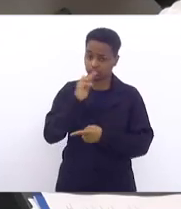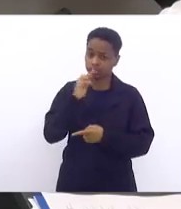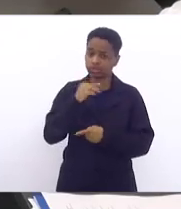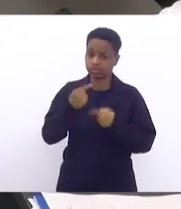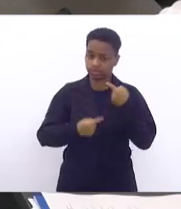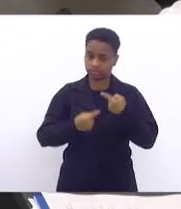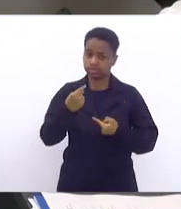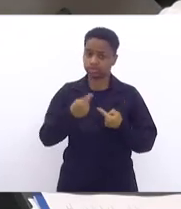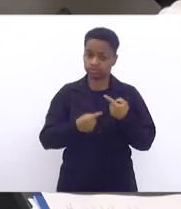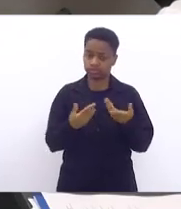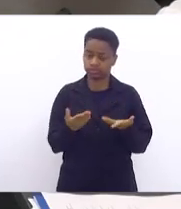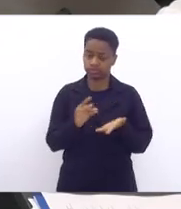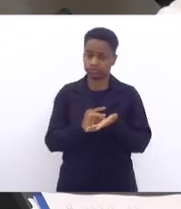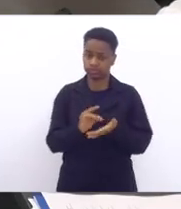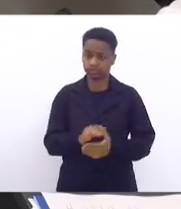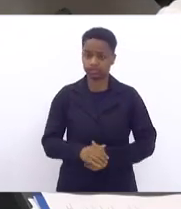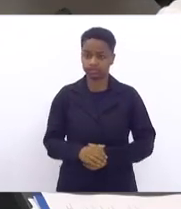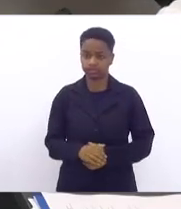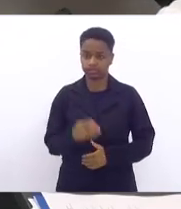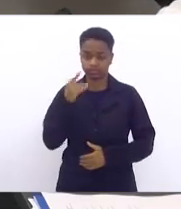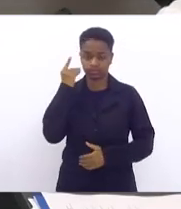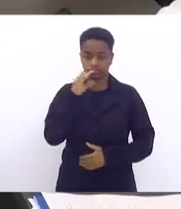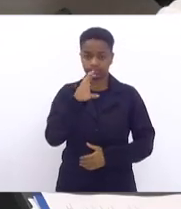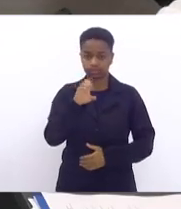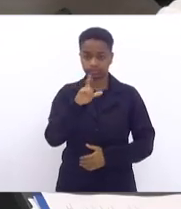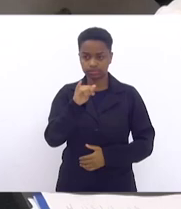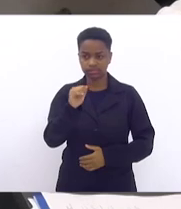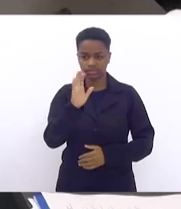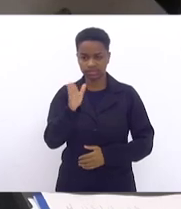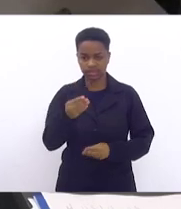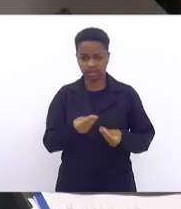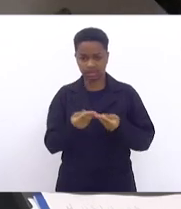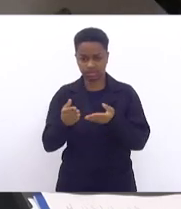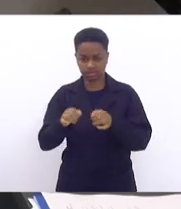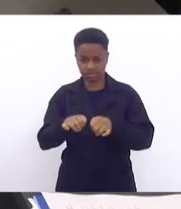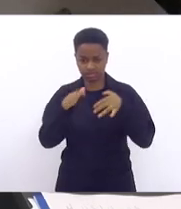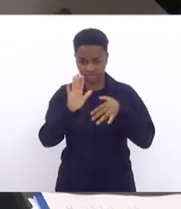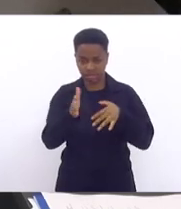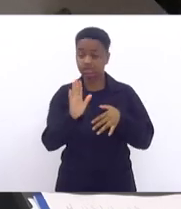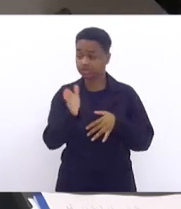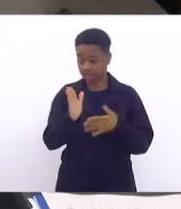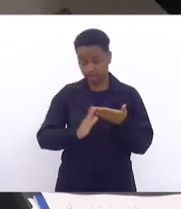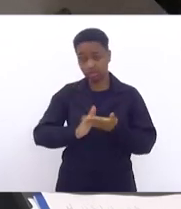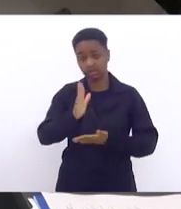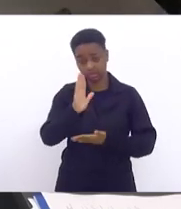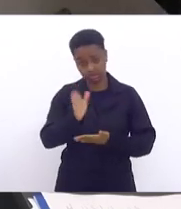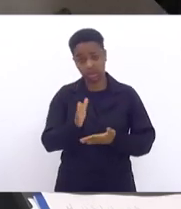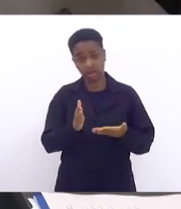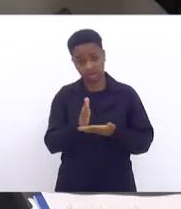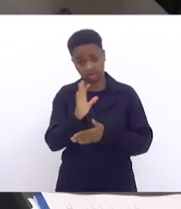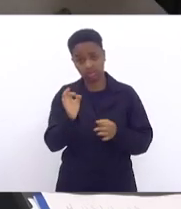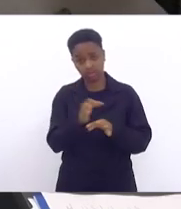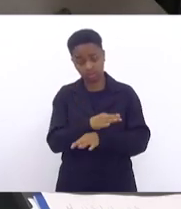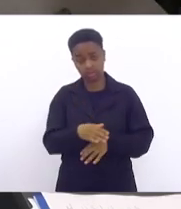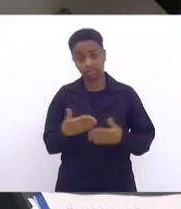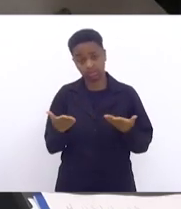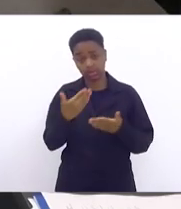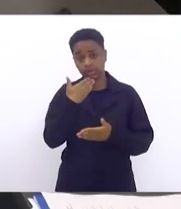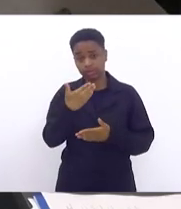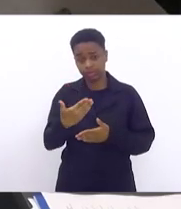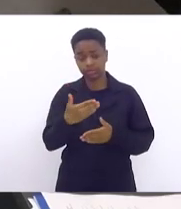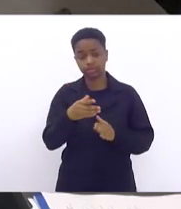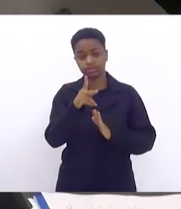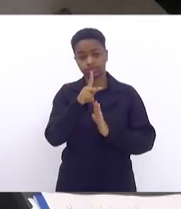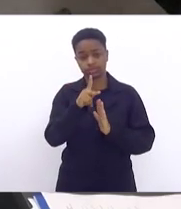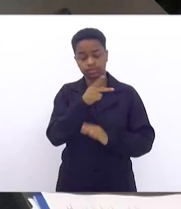fato. O da deputada Célia já foi para o plenário? Já passou já por aqui, passou, né? O nosso já passou. Então, eu pedi para o presidente a inclusão em pauta do projeto